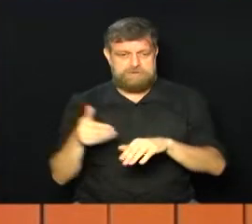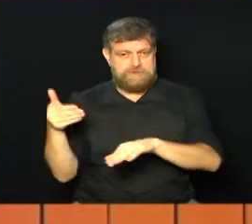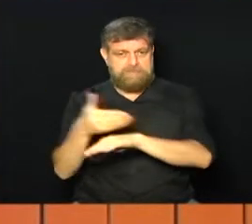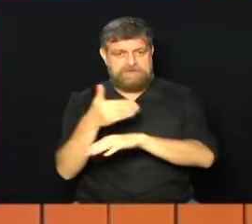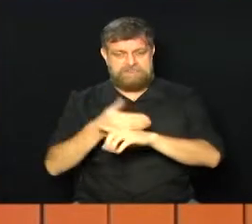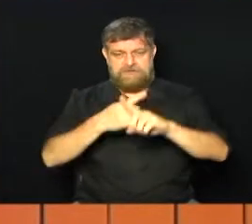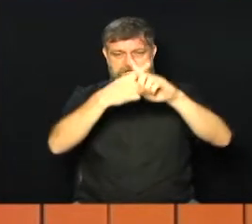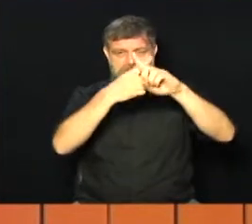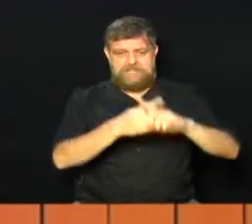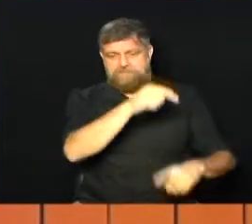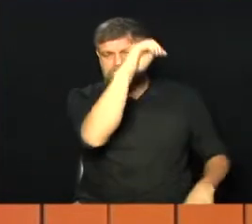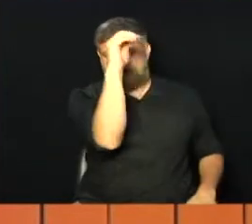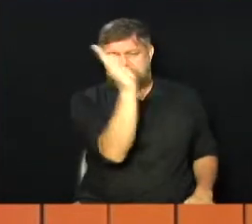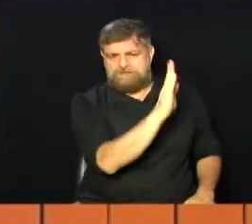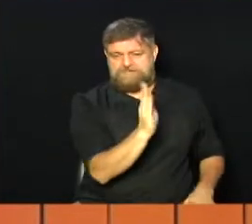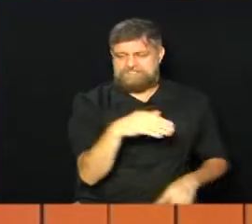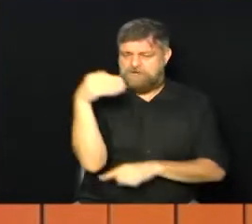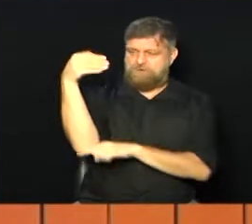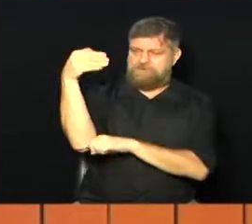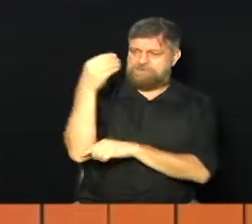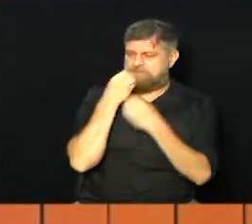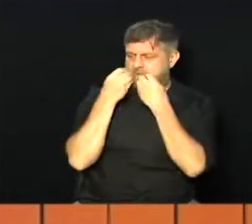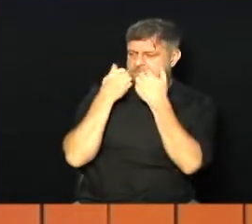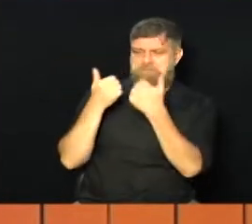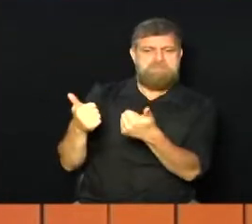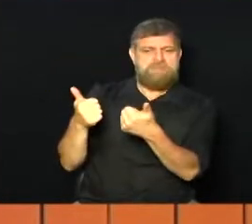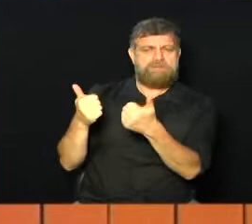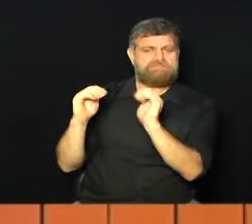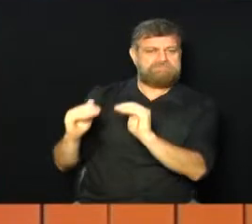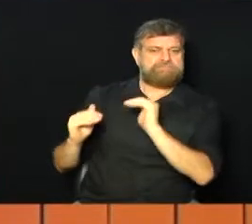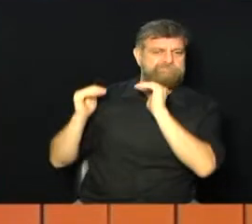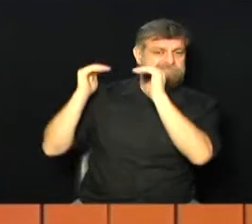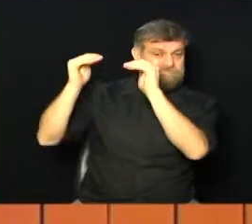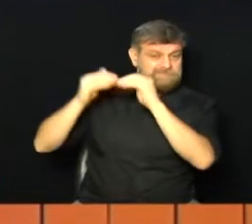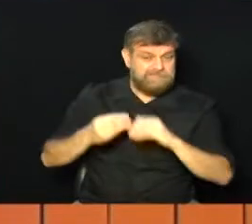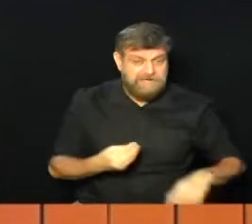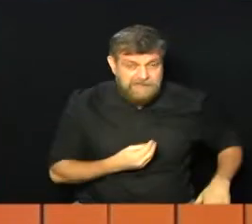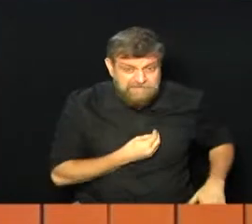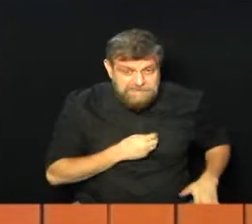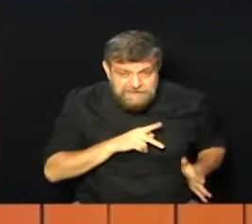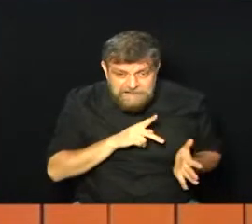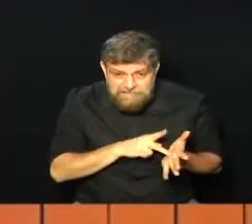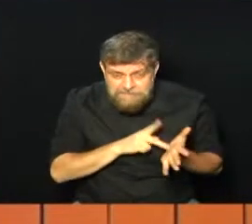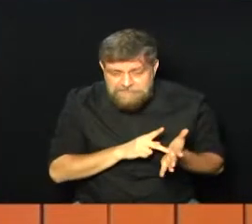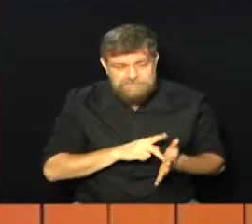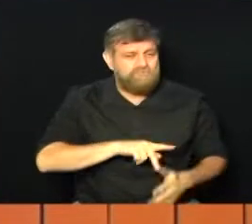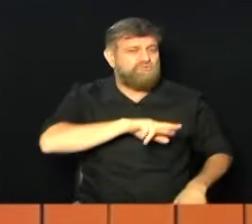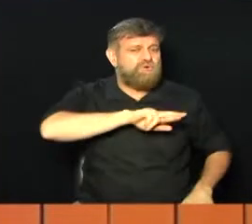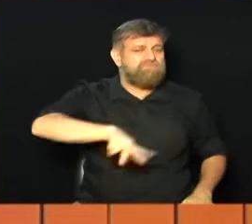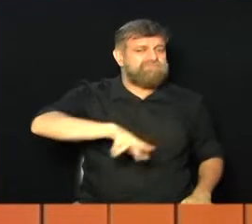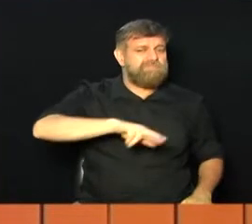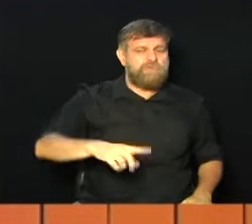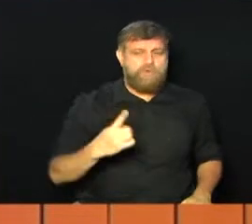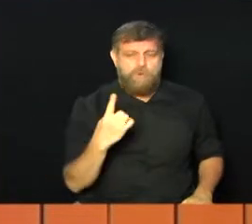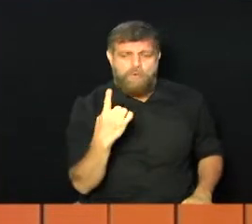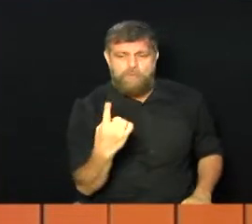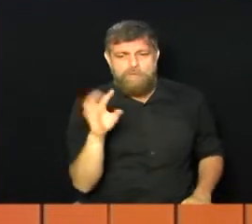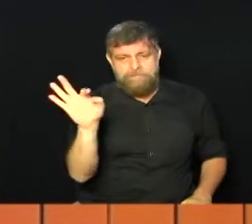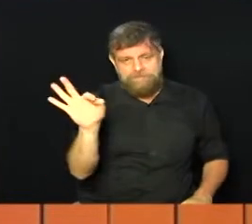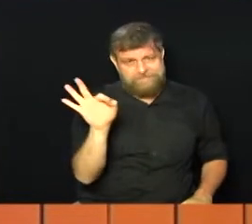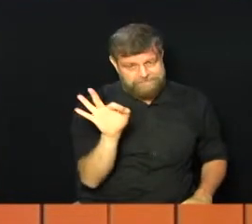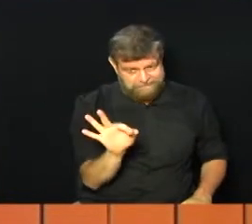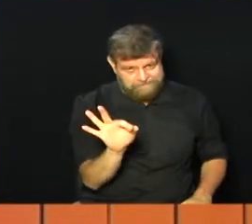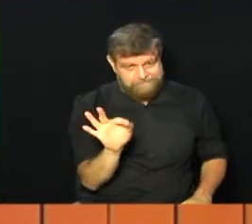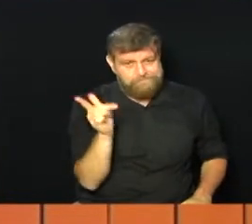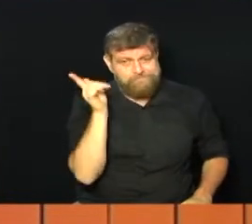A, hotel bom, só que a realidade é muito diferente. A gente está falando de 1%, às vezes nem isso dos jogadores,